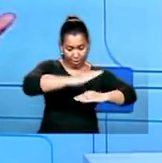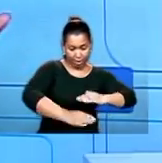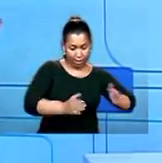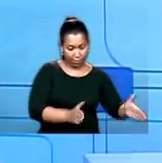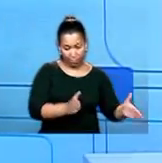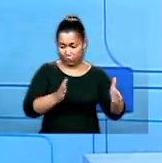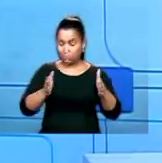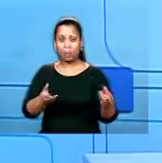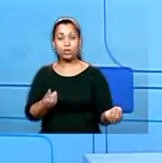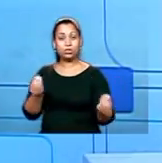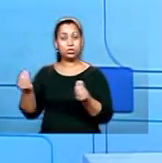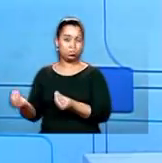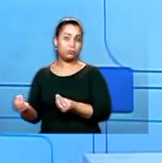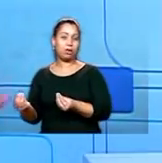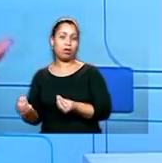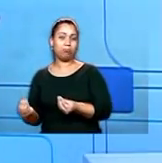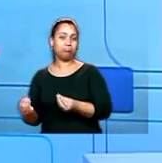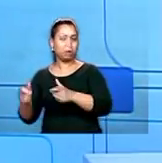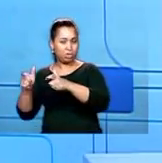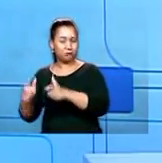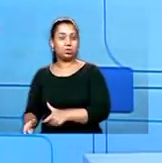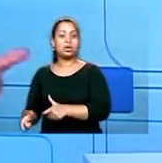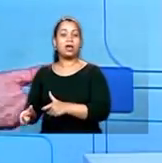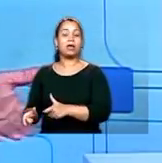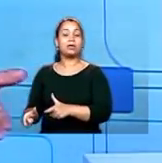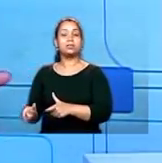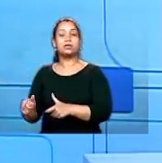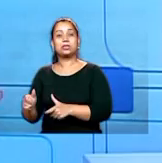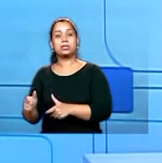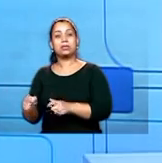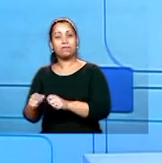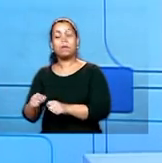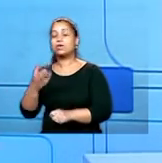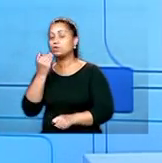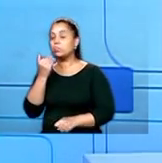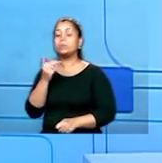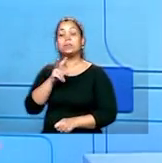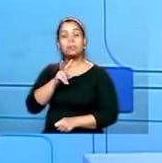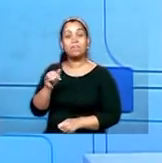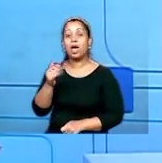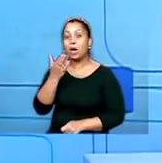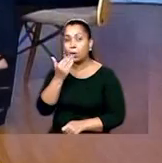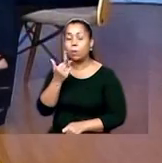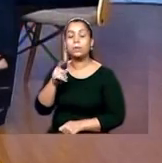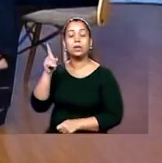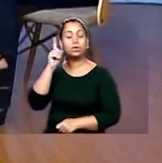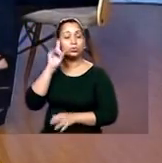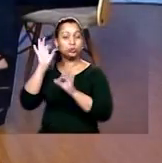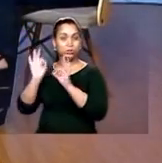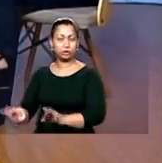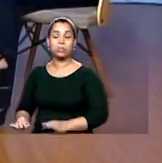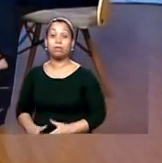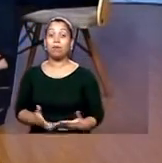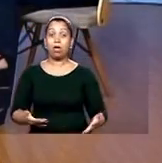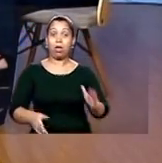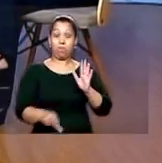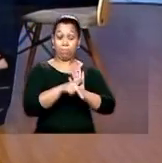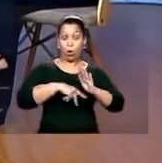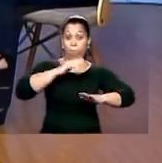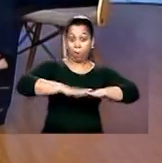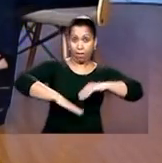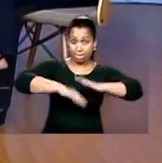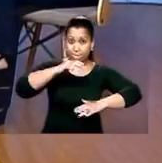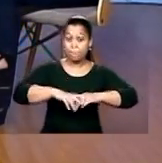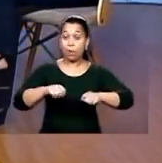a gente encaminha para as instituições que fazem refeição e que vão consumir isso no mesmo dia. Isso que eu ia perguntar, vocês não fazem nenhum tipo